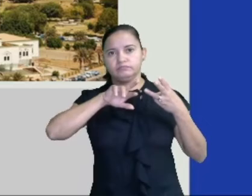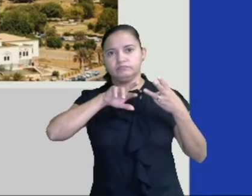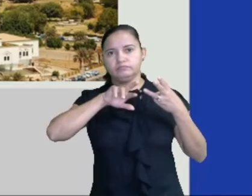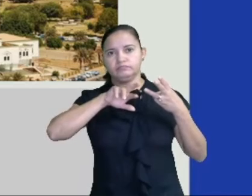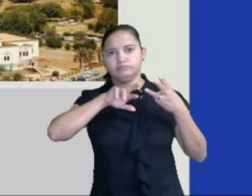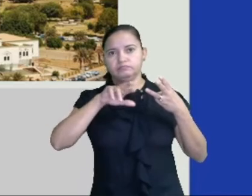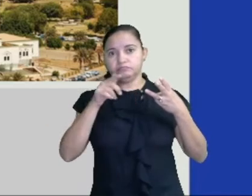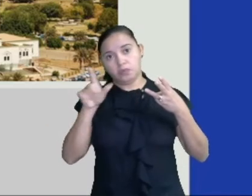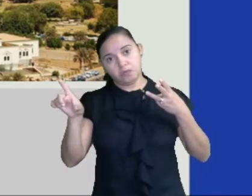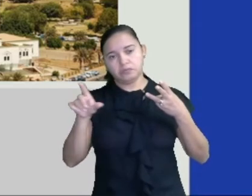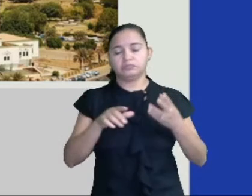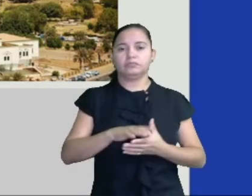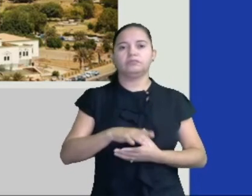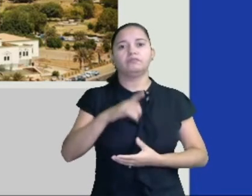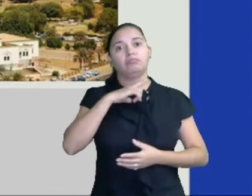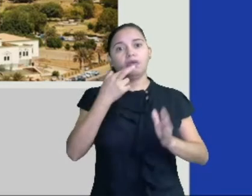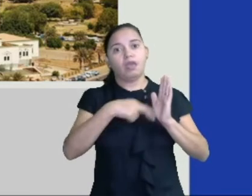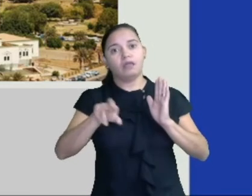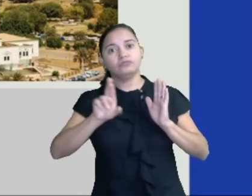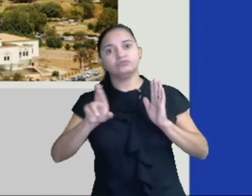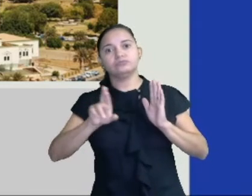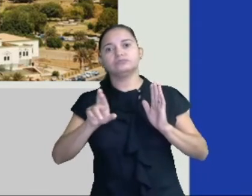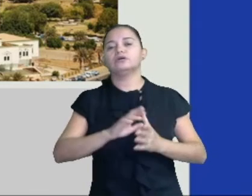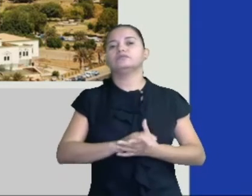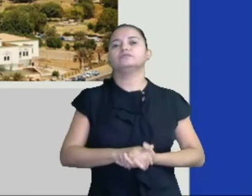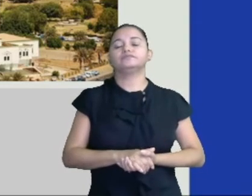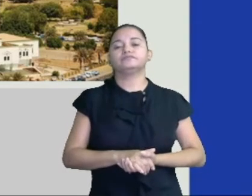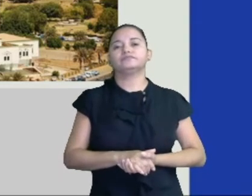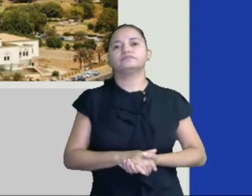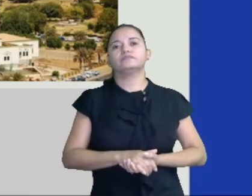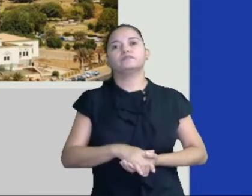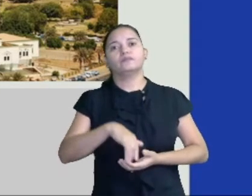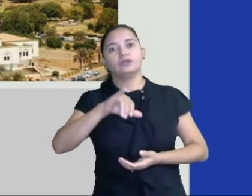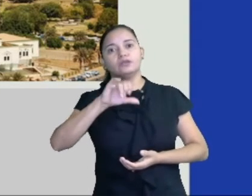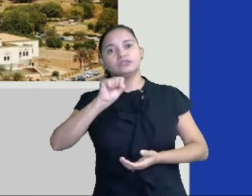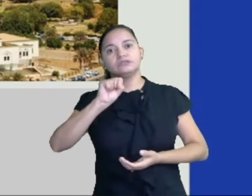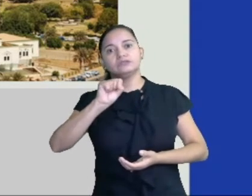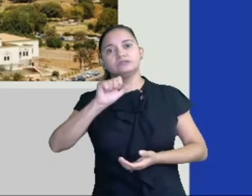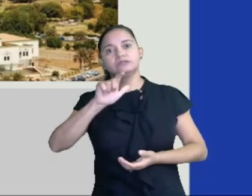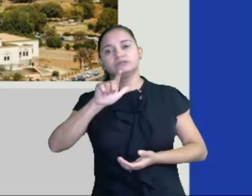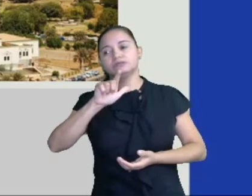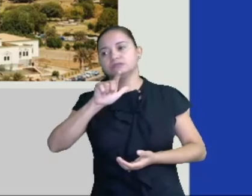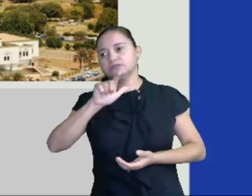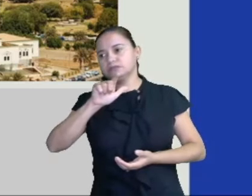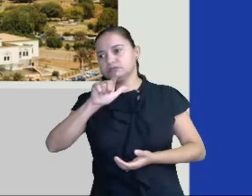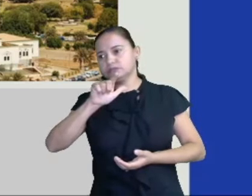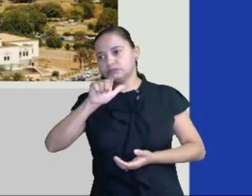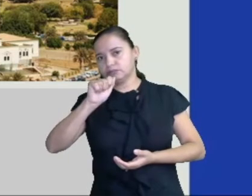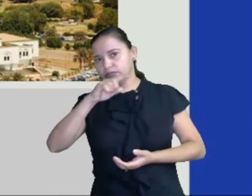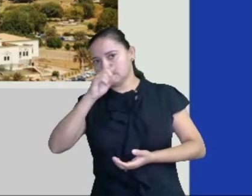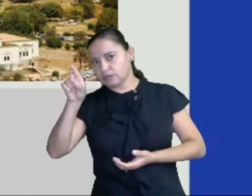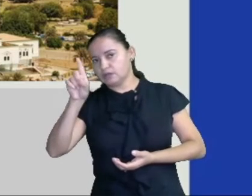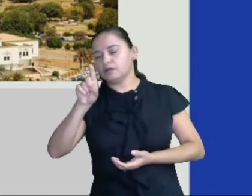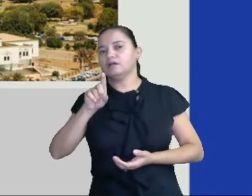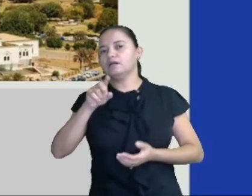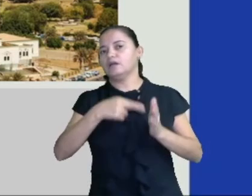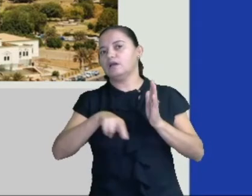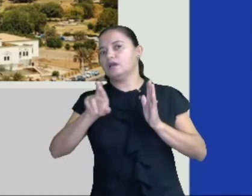Saara, ou seja, grande parte do seu espaço geográfico não é habitado.